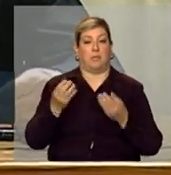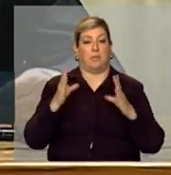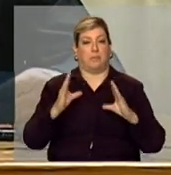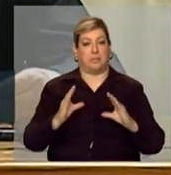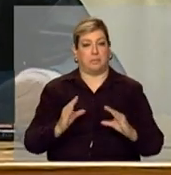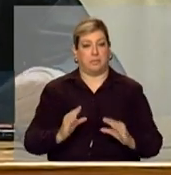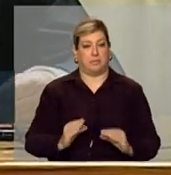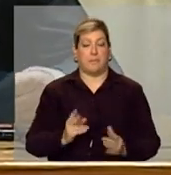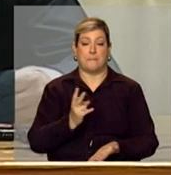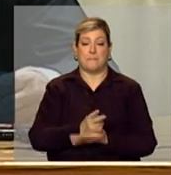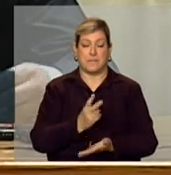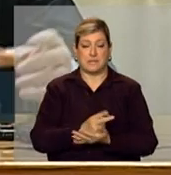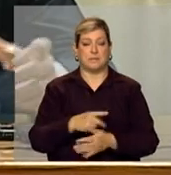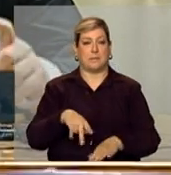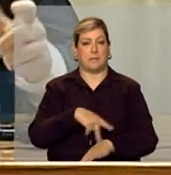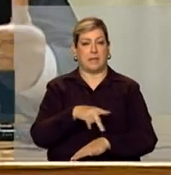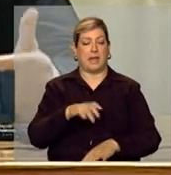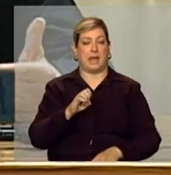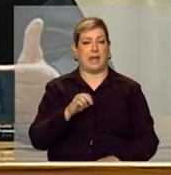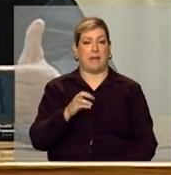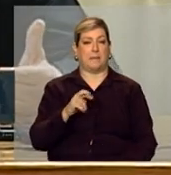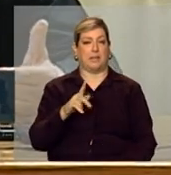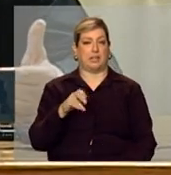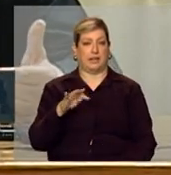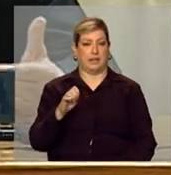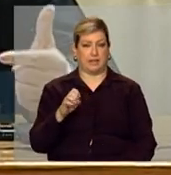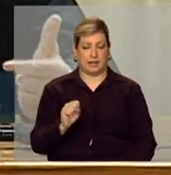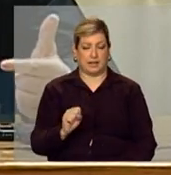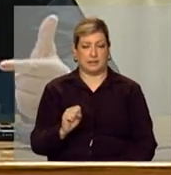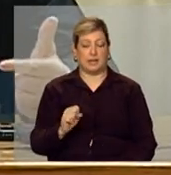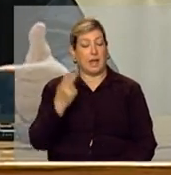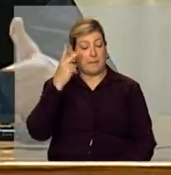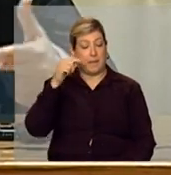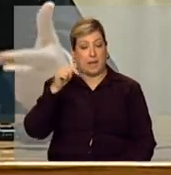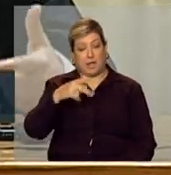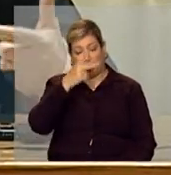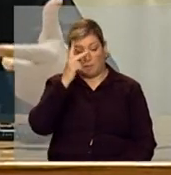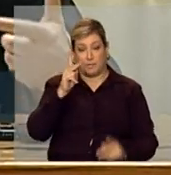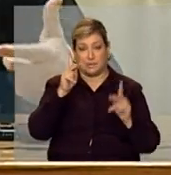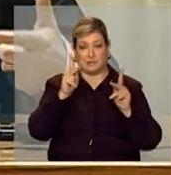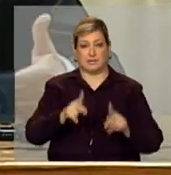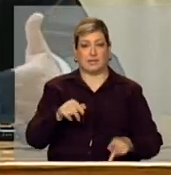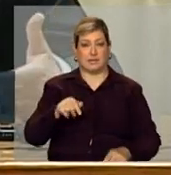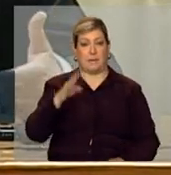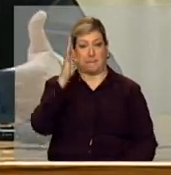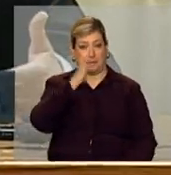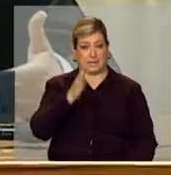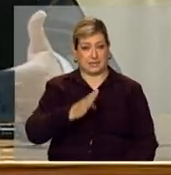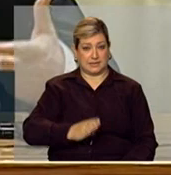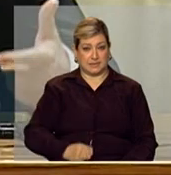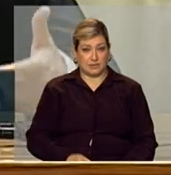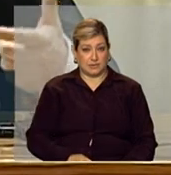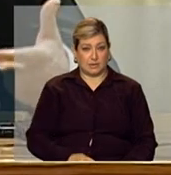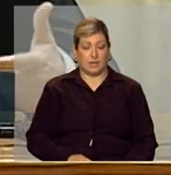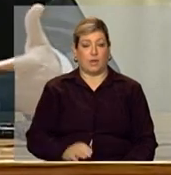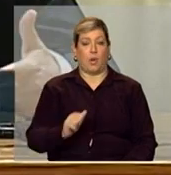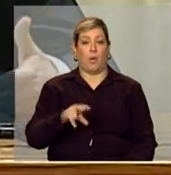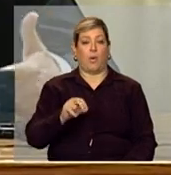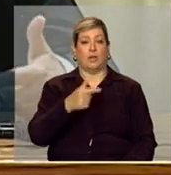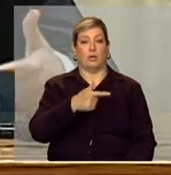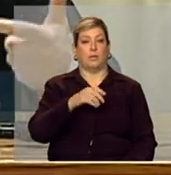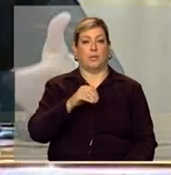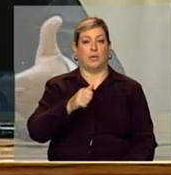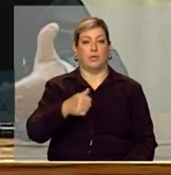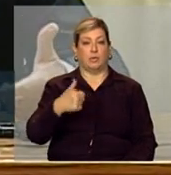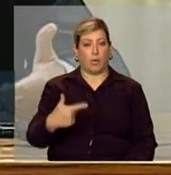os emergentes para a população brasileira para a maioria da população brasileira o ano 2012